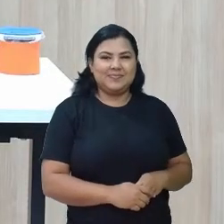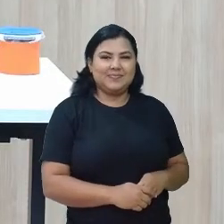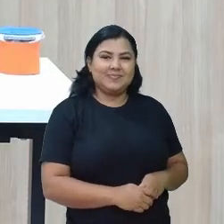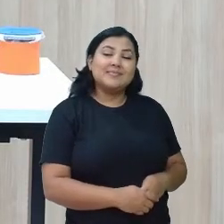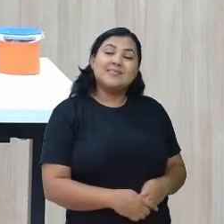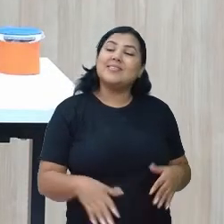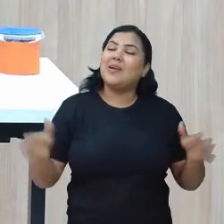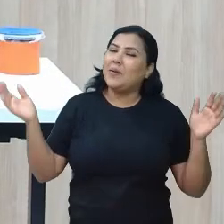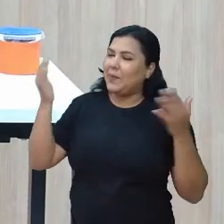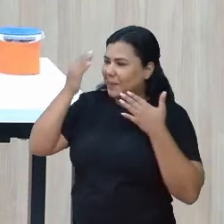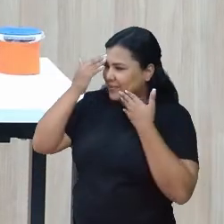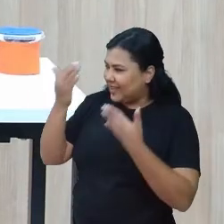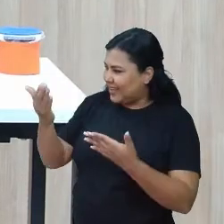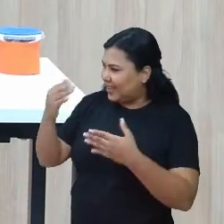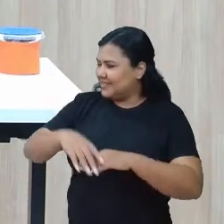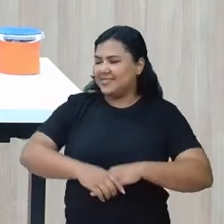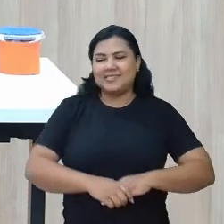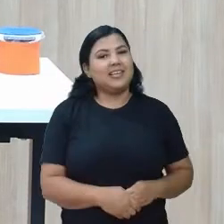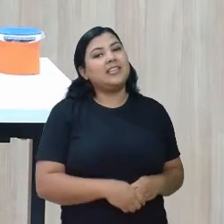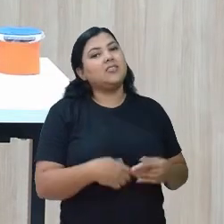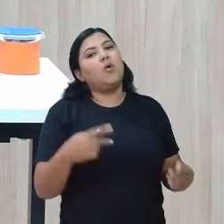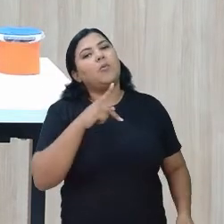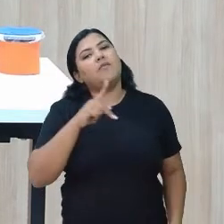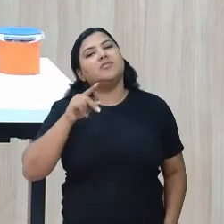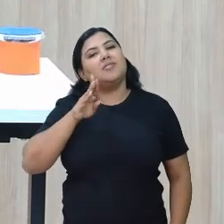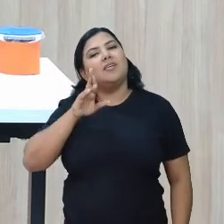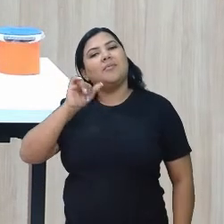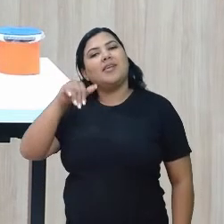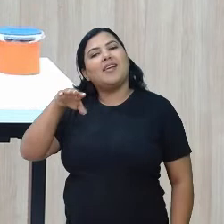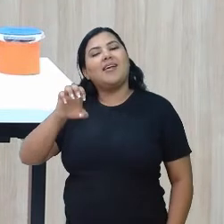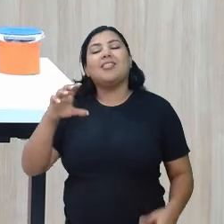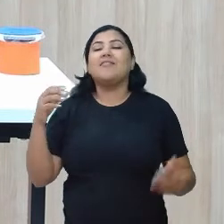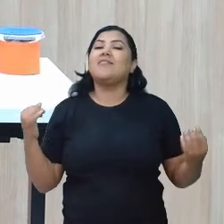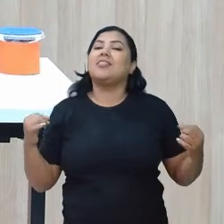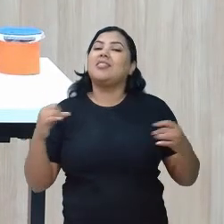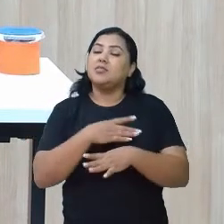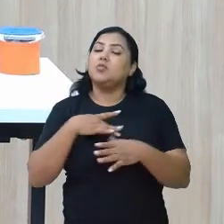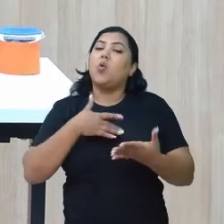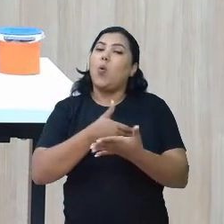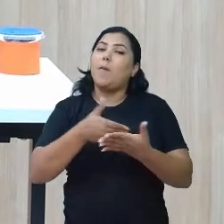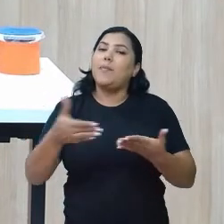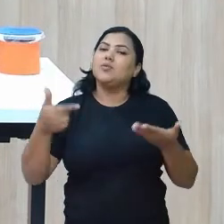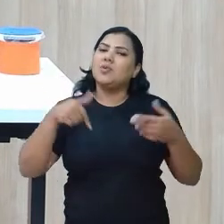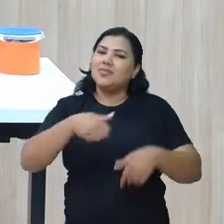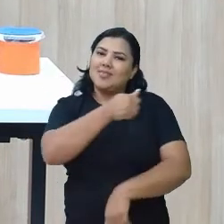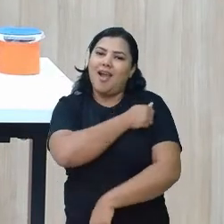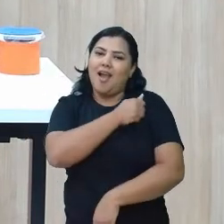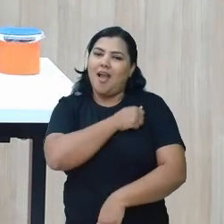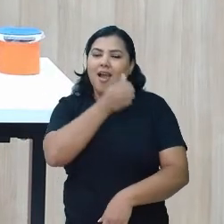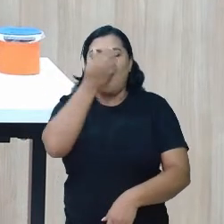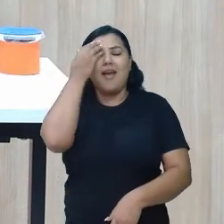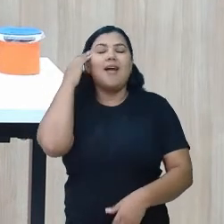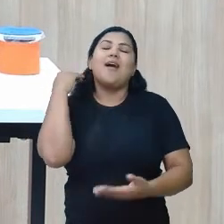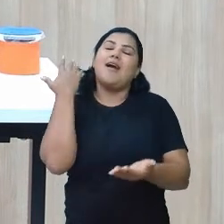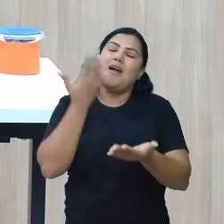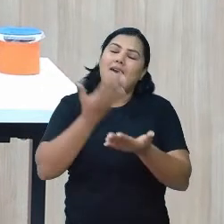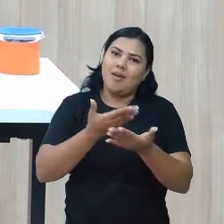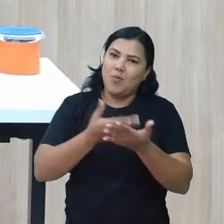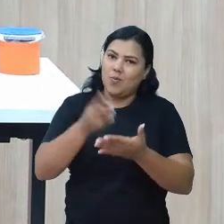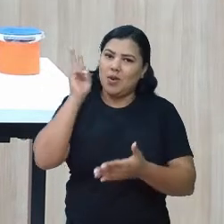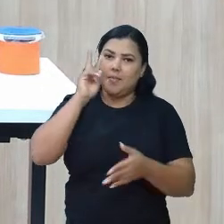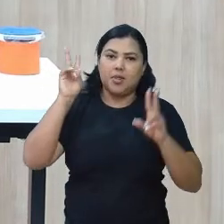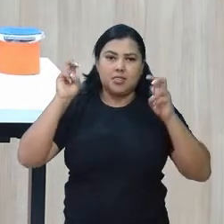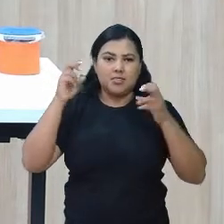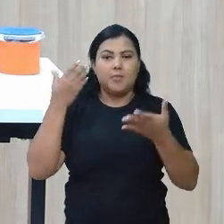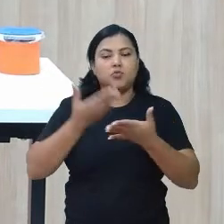Valeu, Briane. Então, como a professora Briane finalizou aí, né, dizendo que a gente começou essa aula relembrando temas já vistos anteriormente,